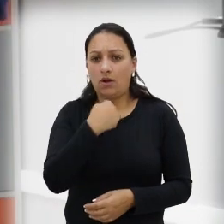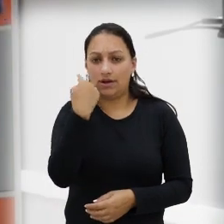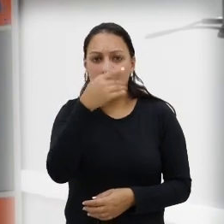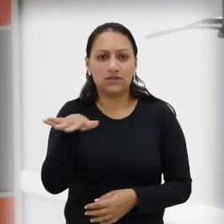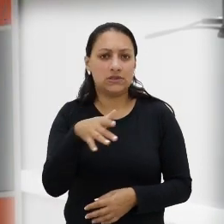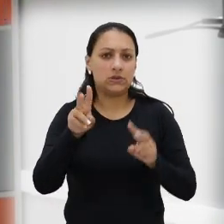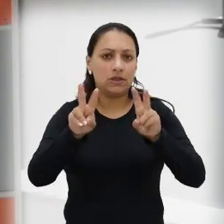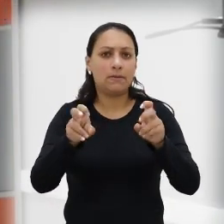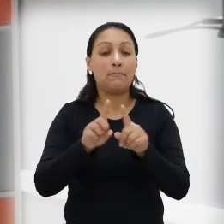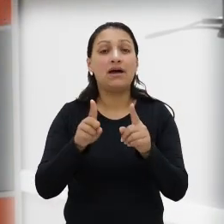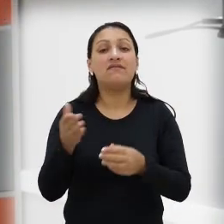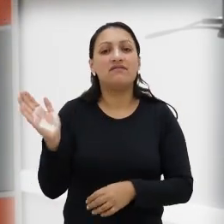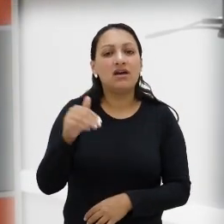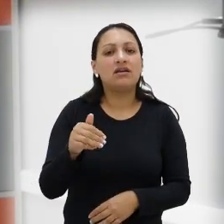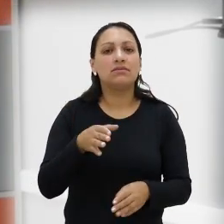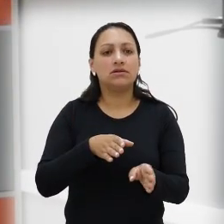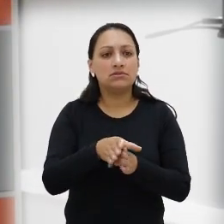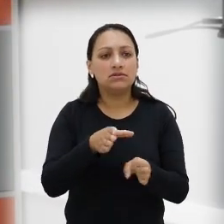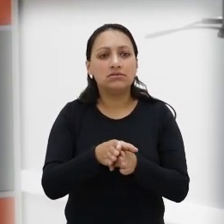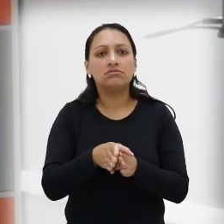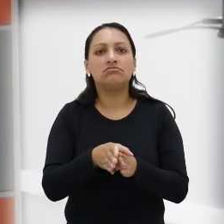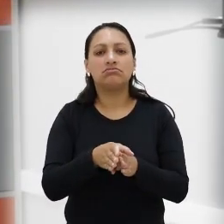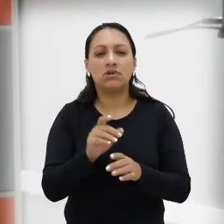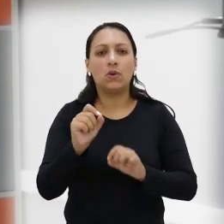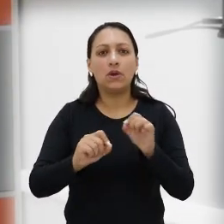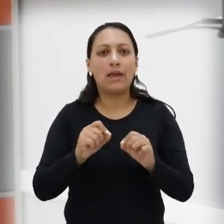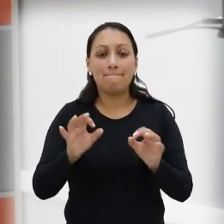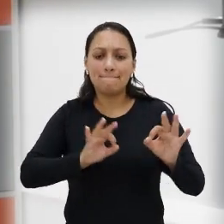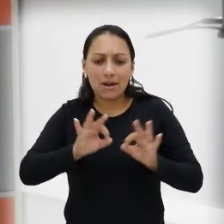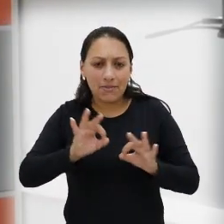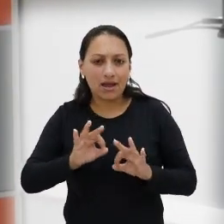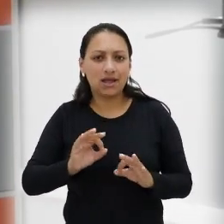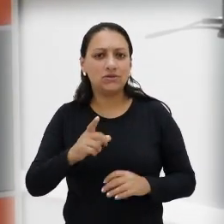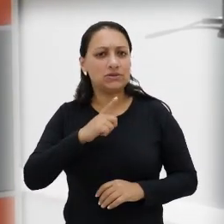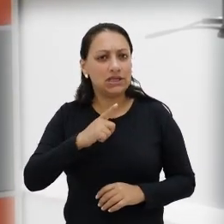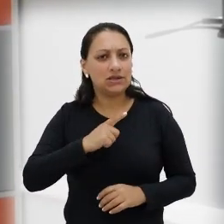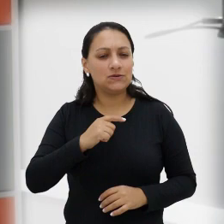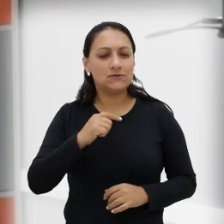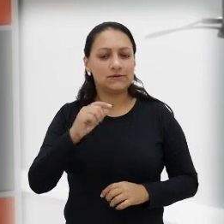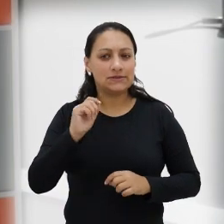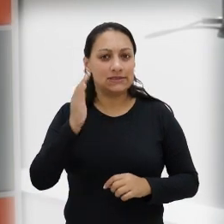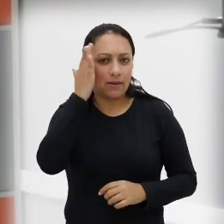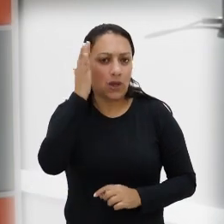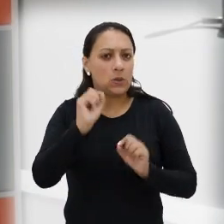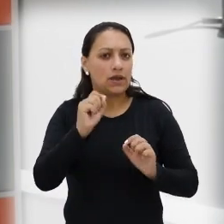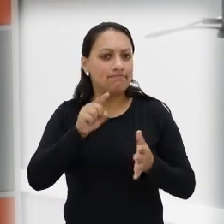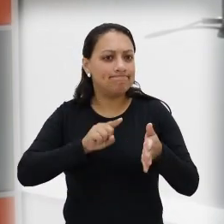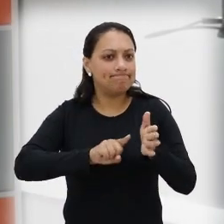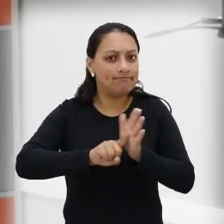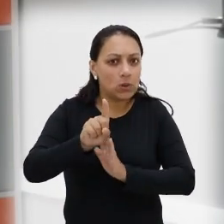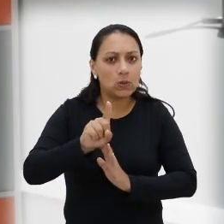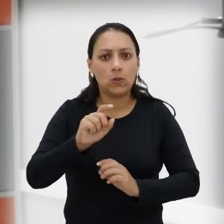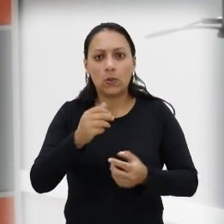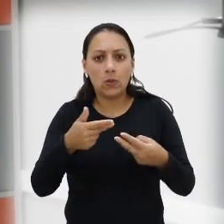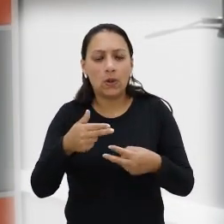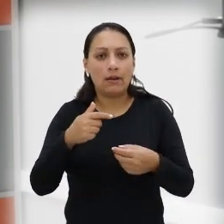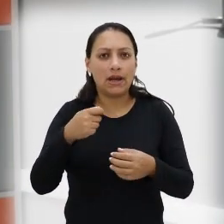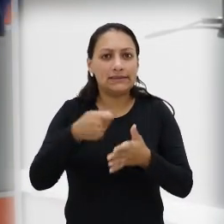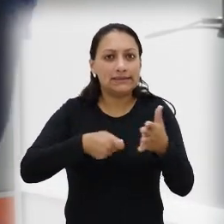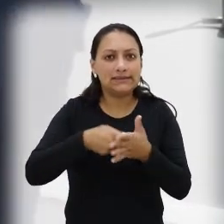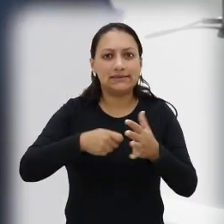mentoria preparados, com sangue no olho, né? Para aproveitar aquele momento, para tentar, de fato,